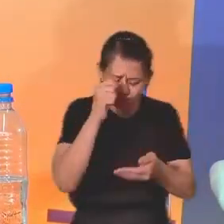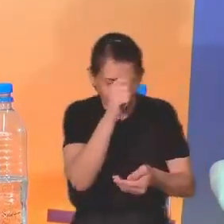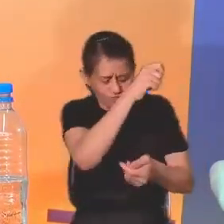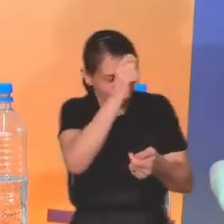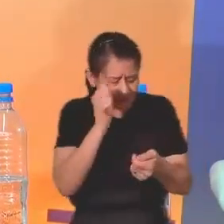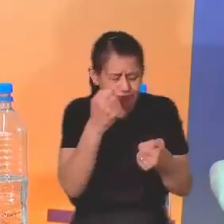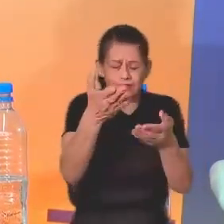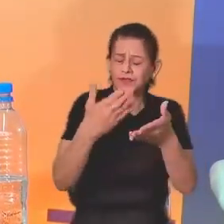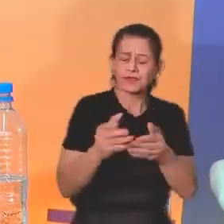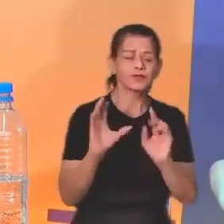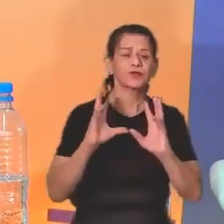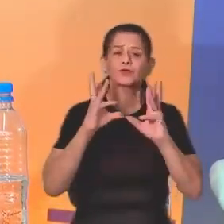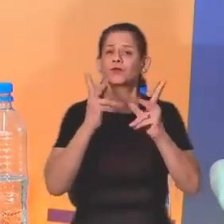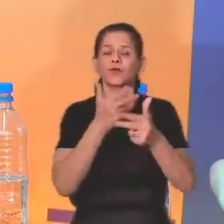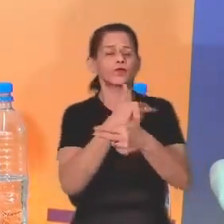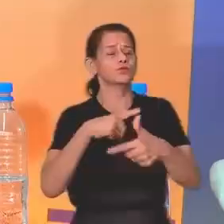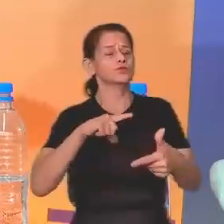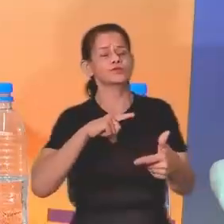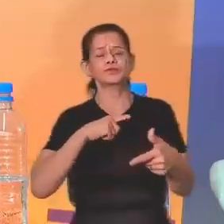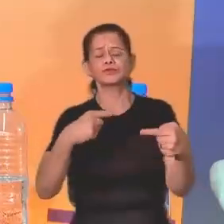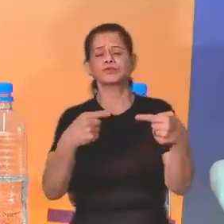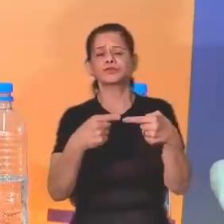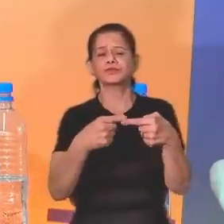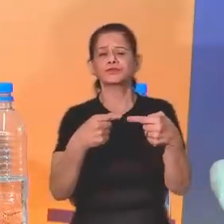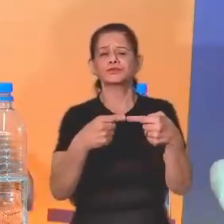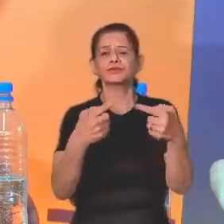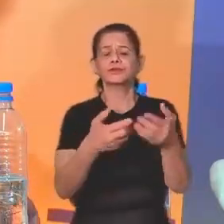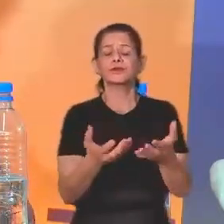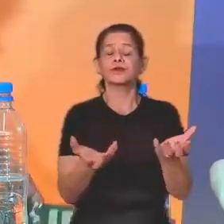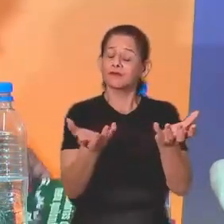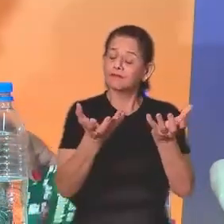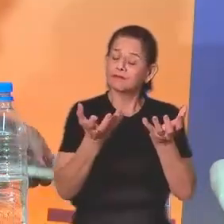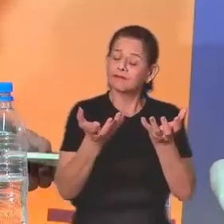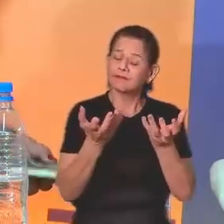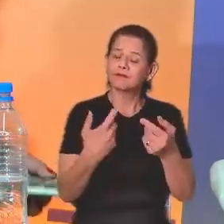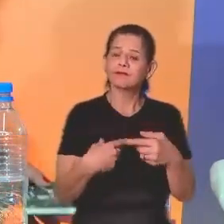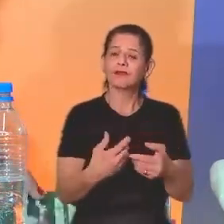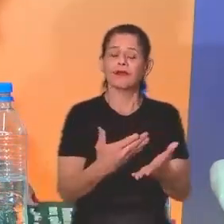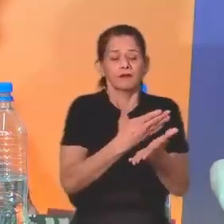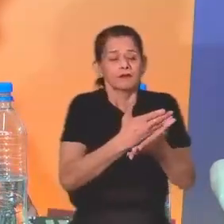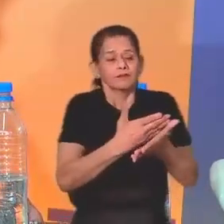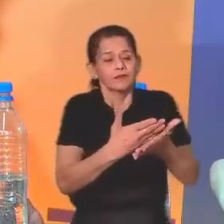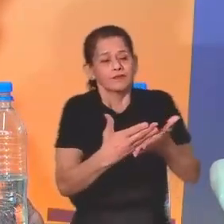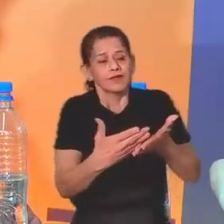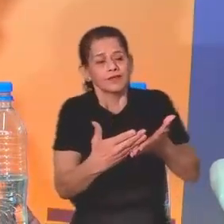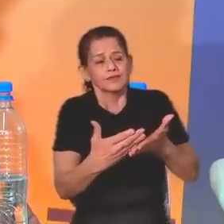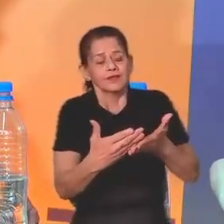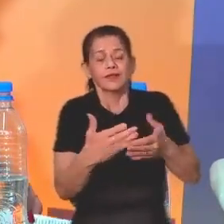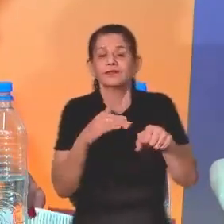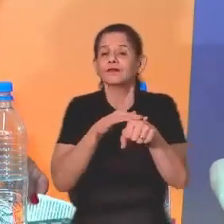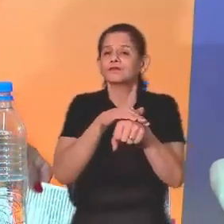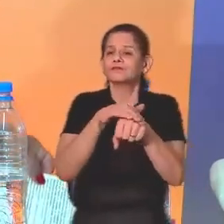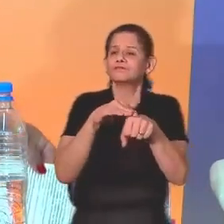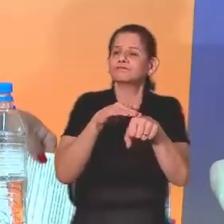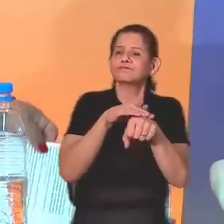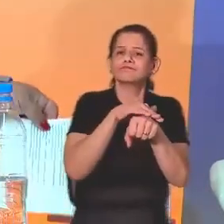trazendo essa perspectiva. E aí eu queria, né, começar essa